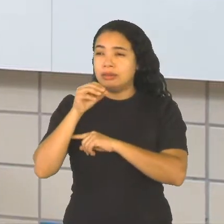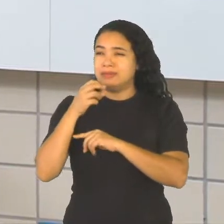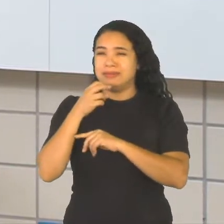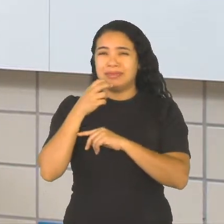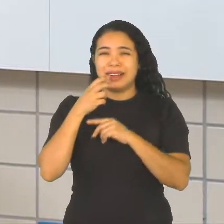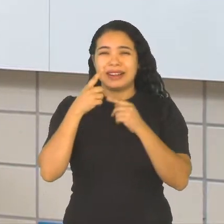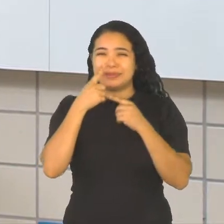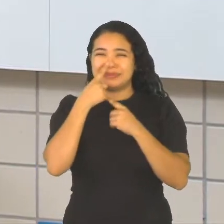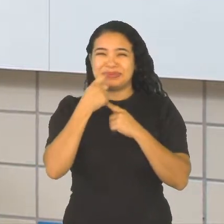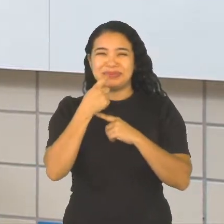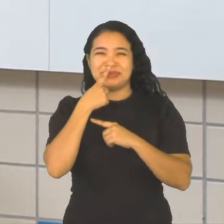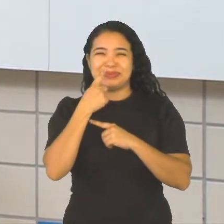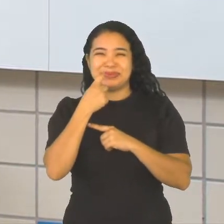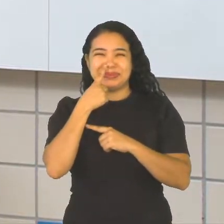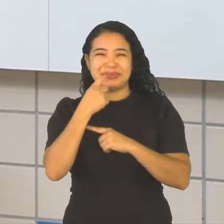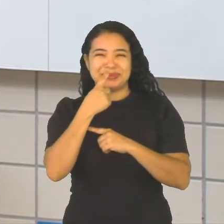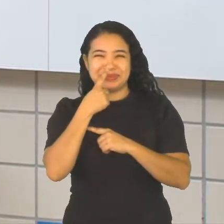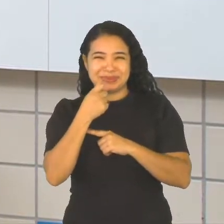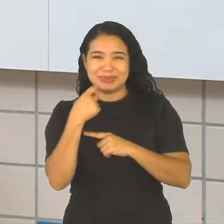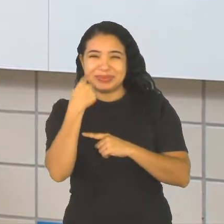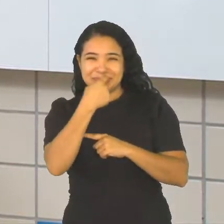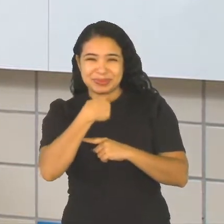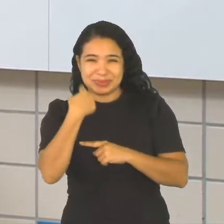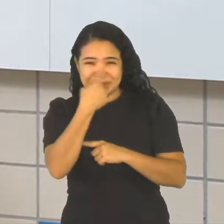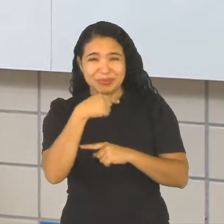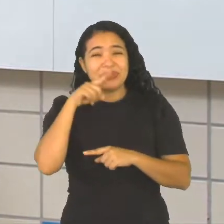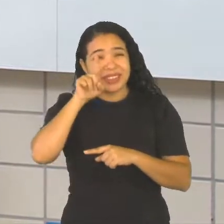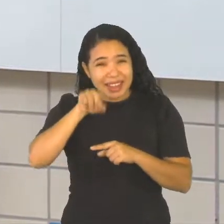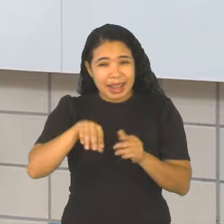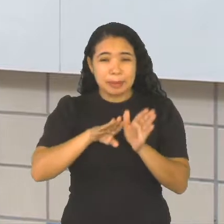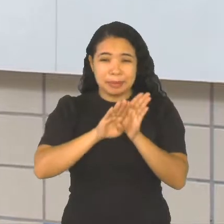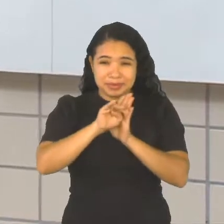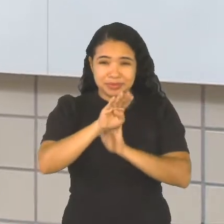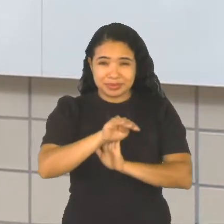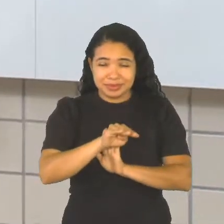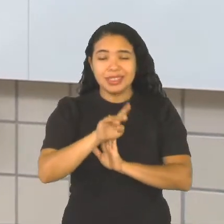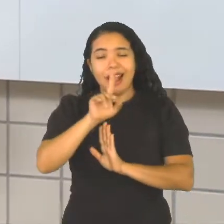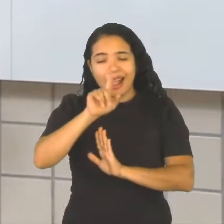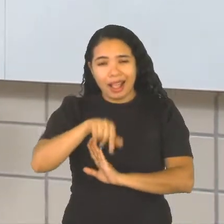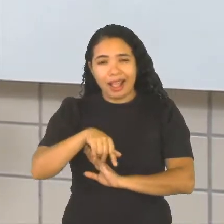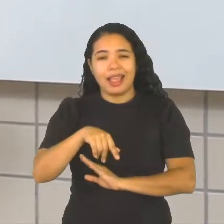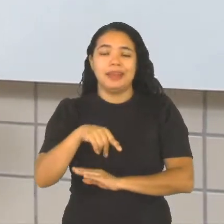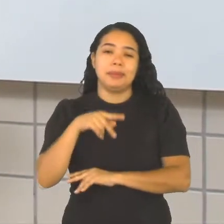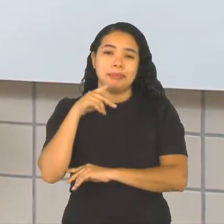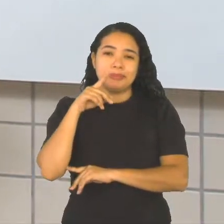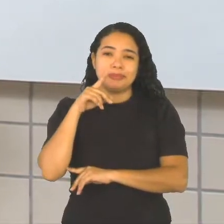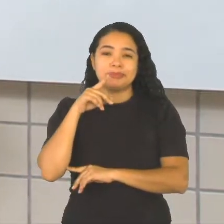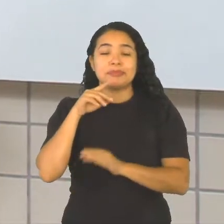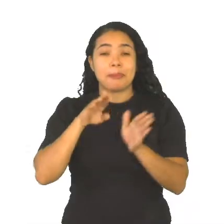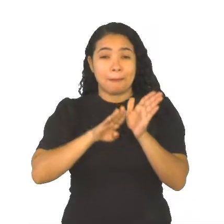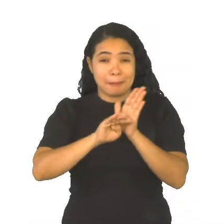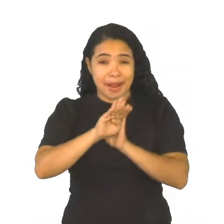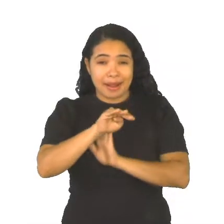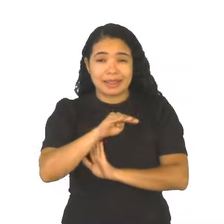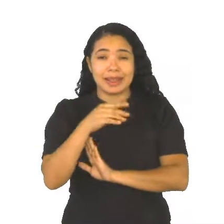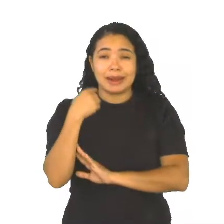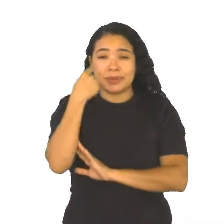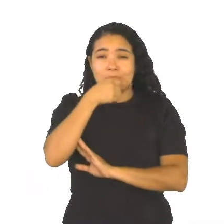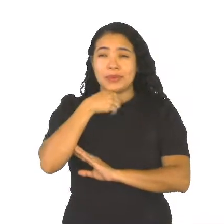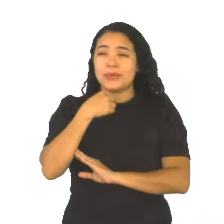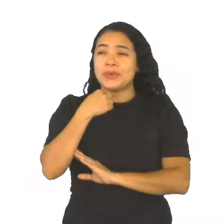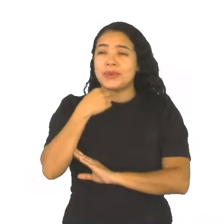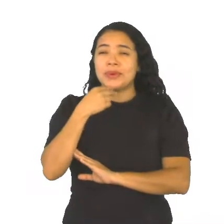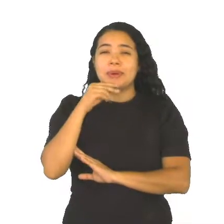as bactérias dentro da sua boquinha? Aquilo ali, aquele cheiro é puramente de bactéria, tá? Numa mesa